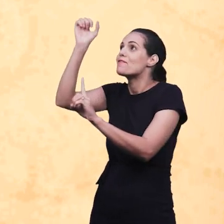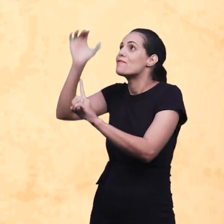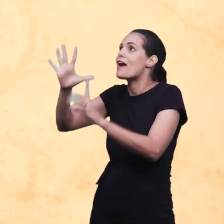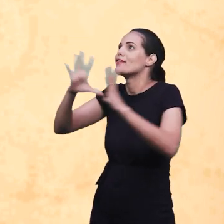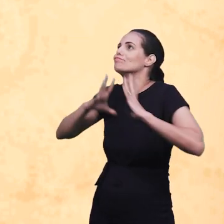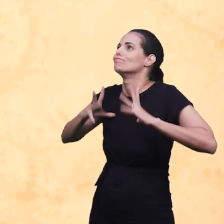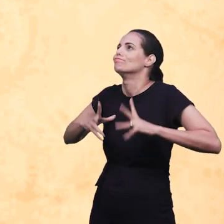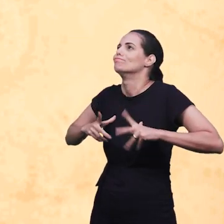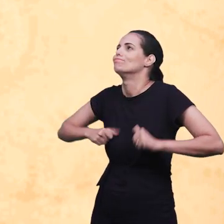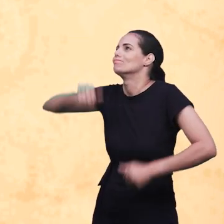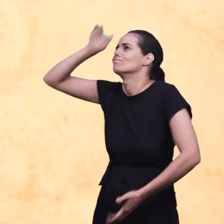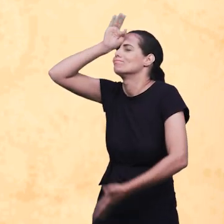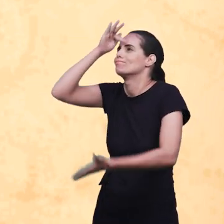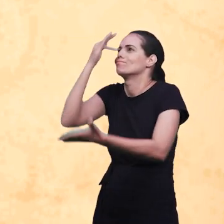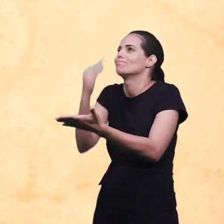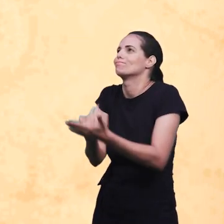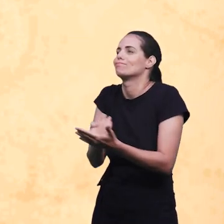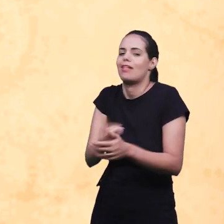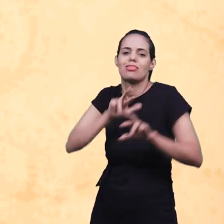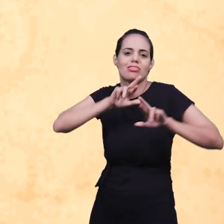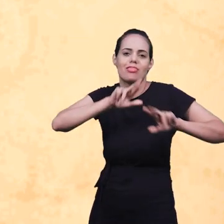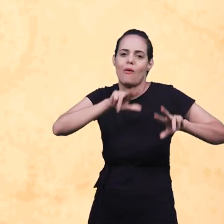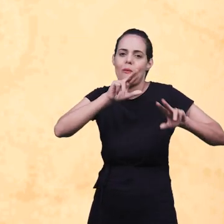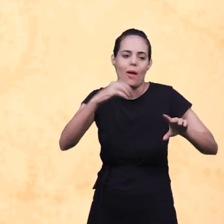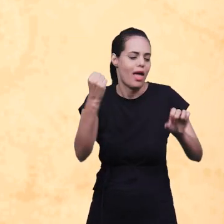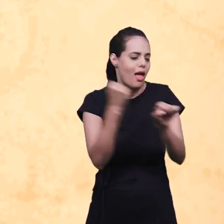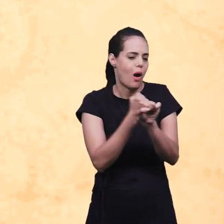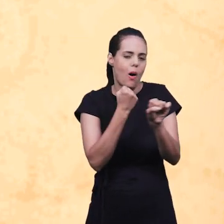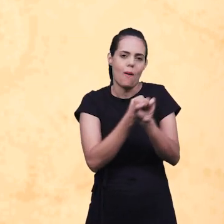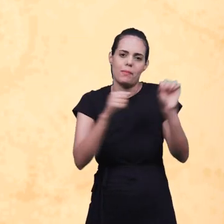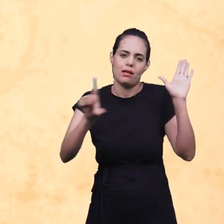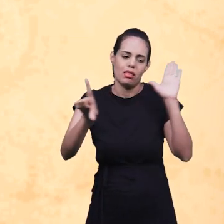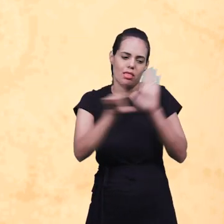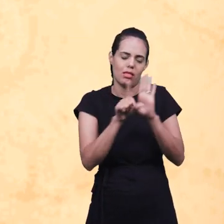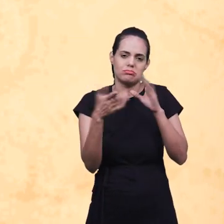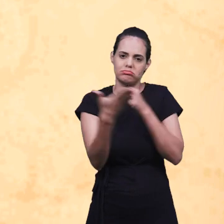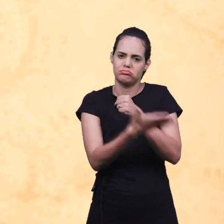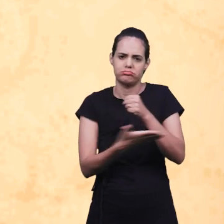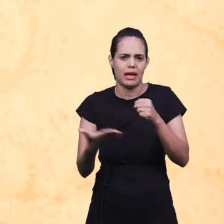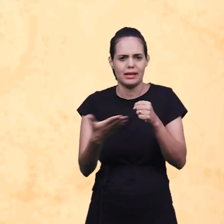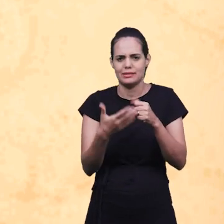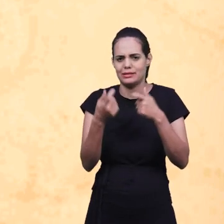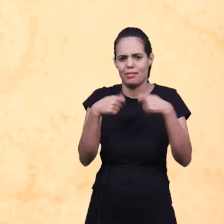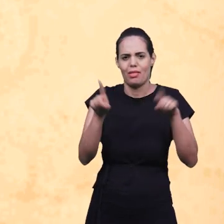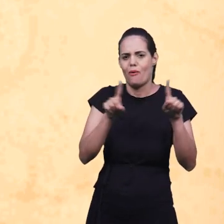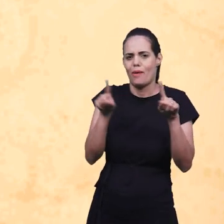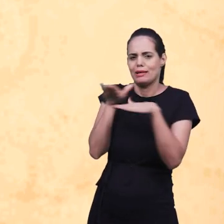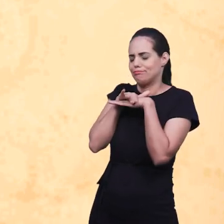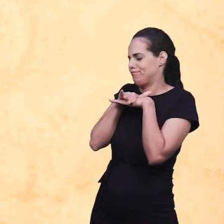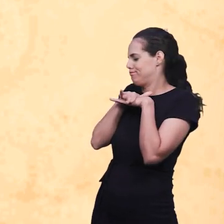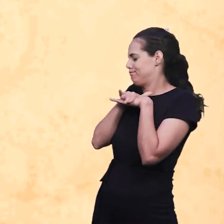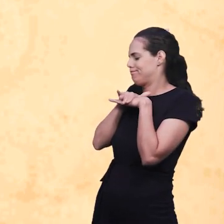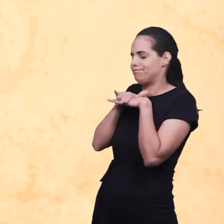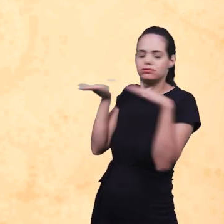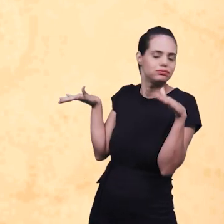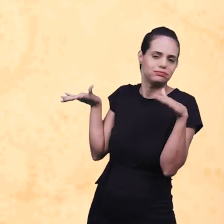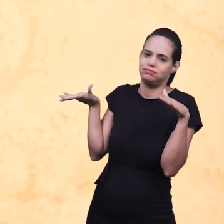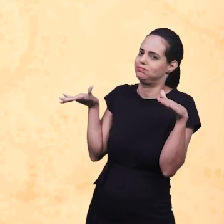justificados pela fé de Cristo e não pelas obras da lei. Porquanto, pelas obras da lei,